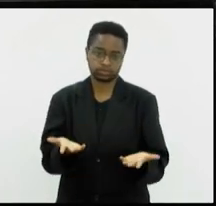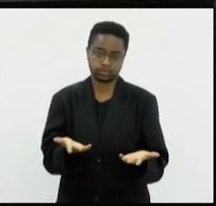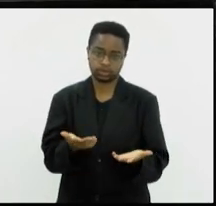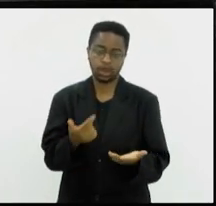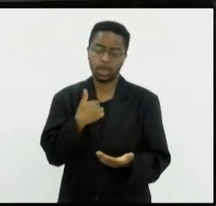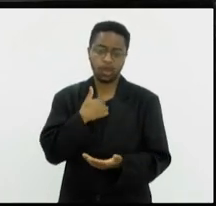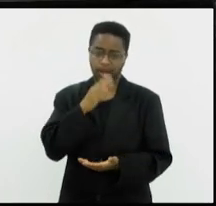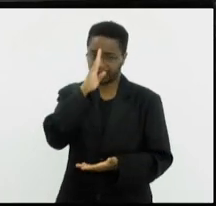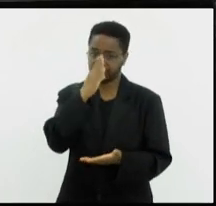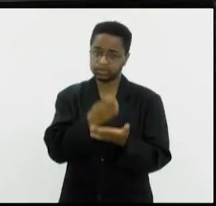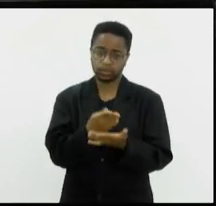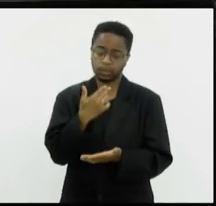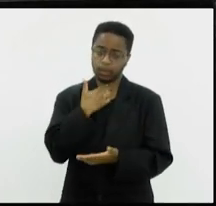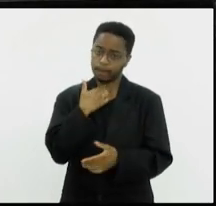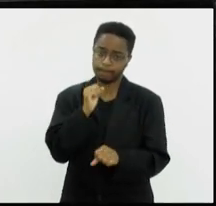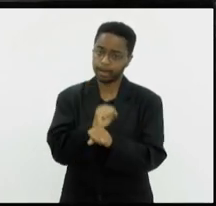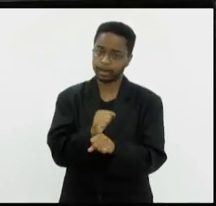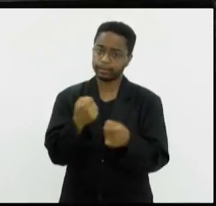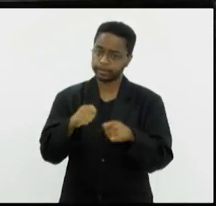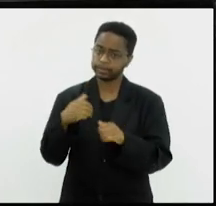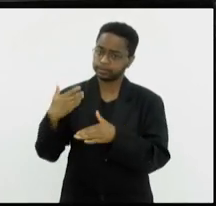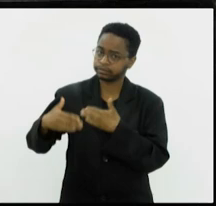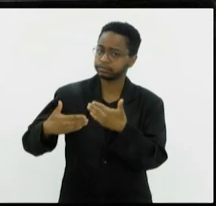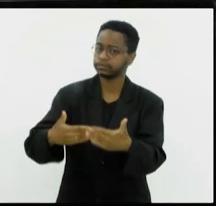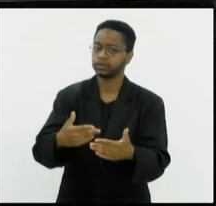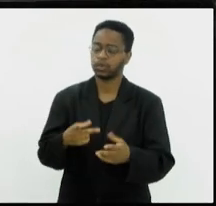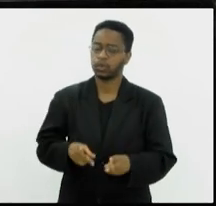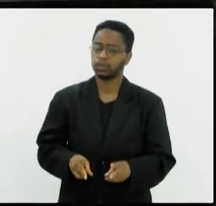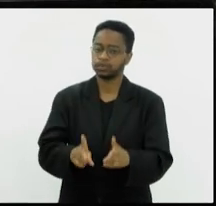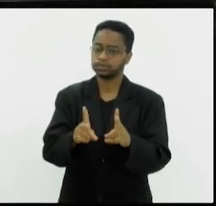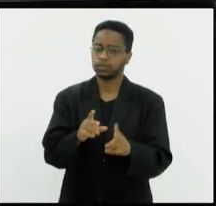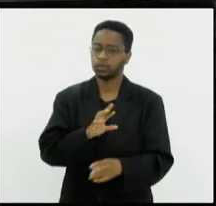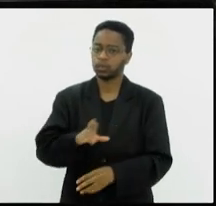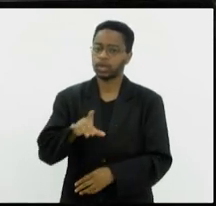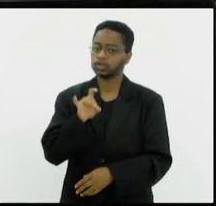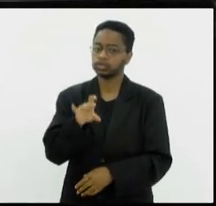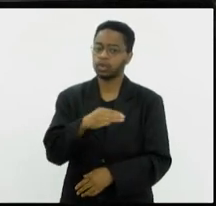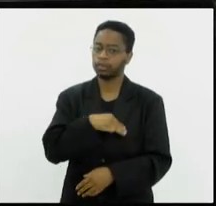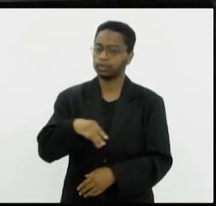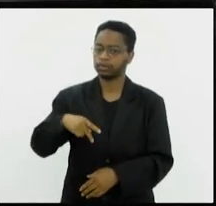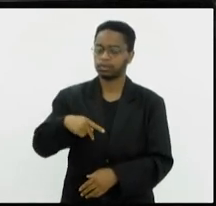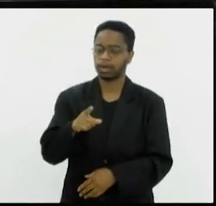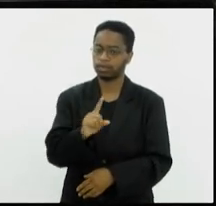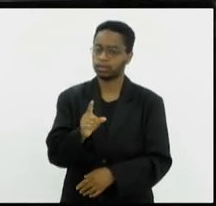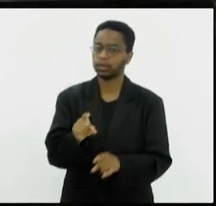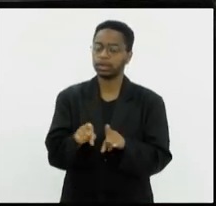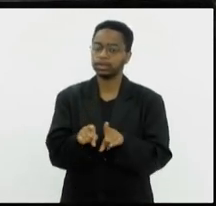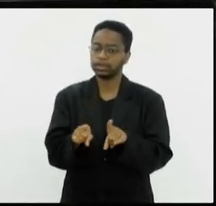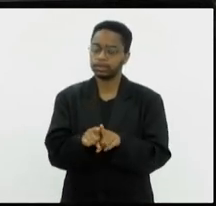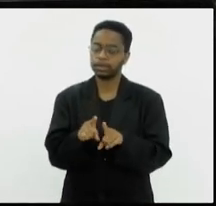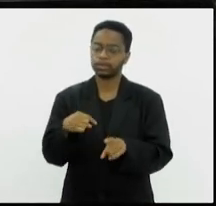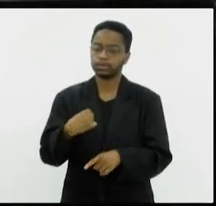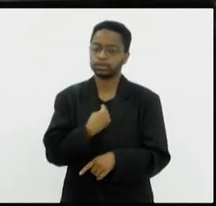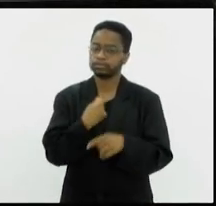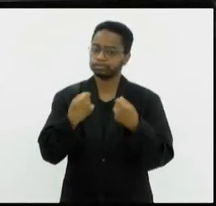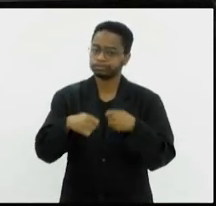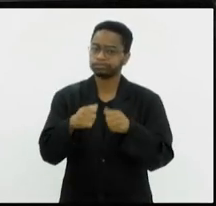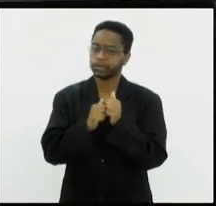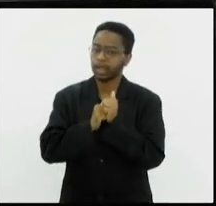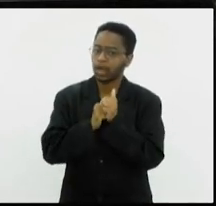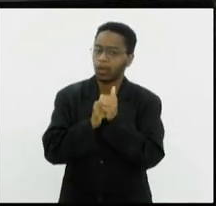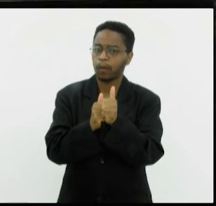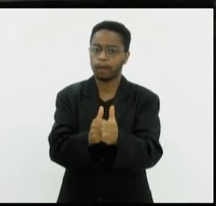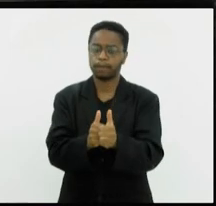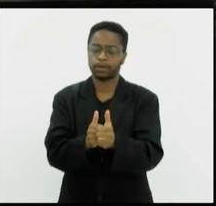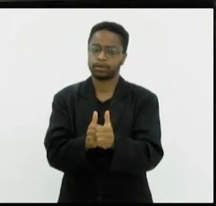aí eu acho que a gente tem que avançar nisso eh não só através do Ministério Público mas isso nós temos que acompanhar